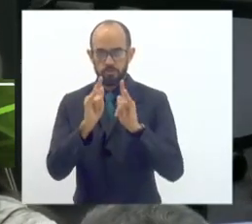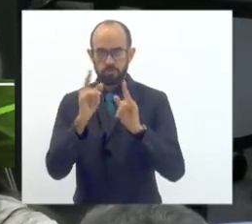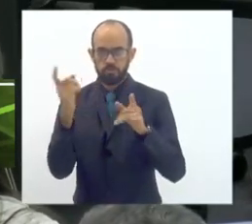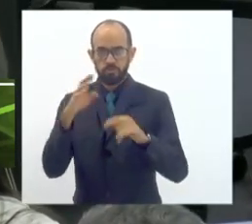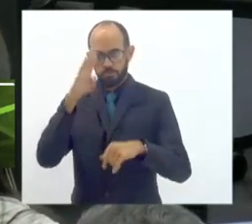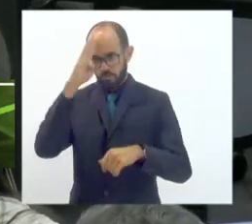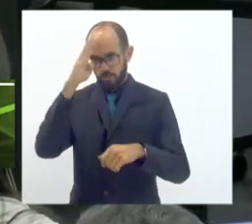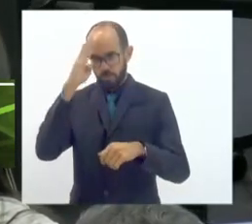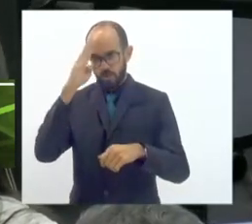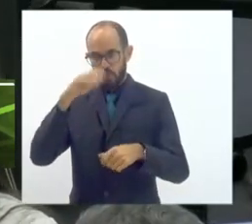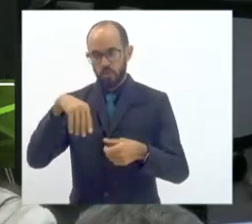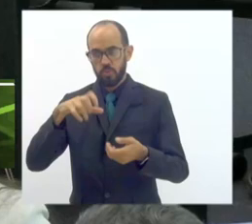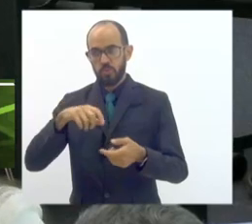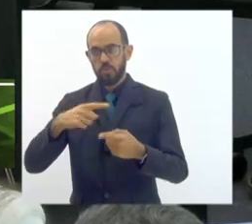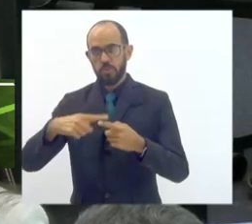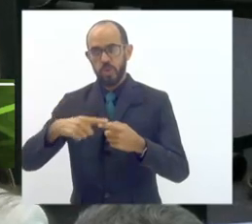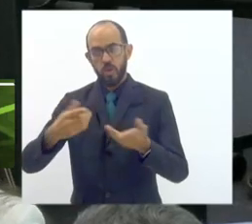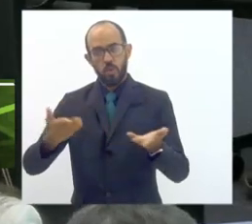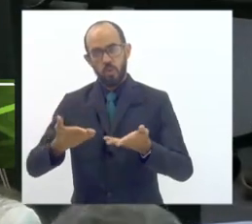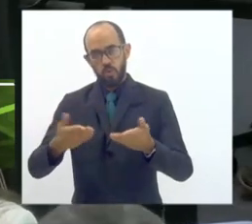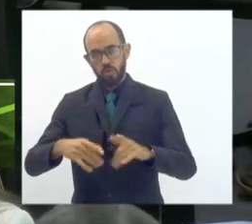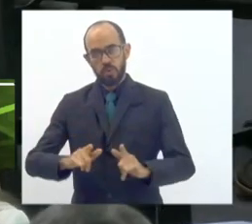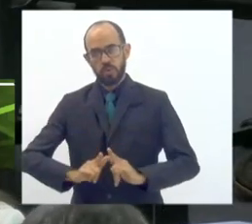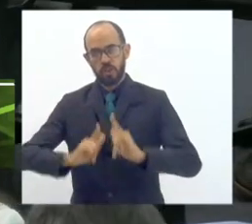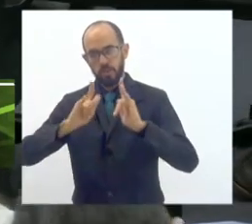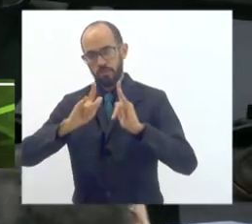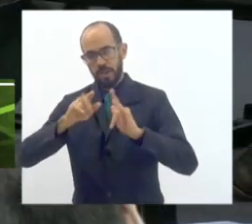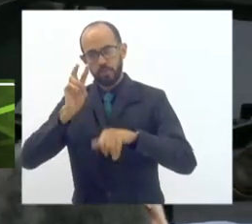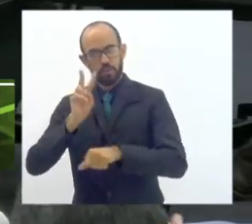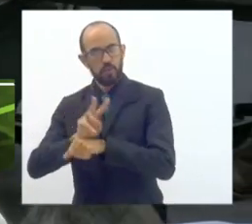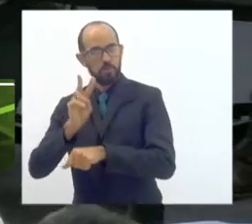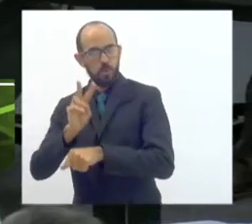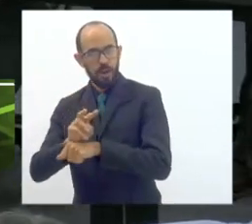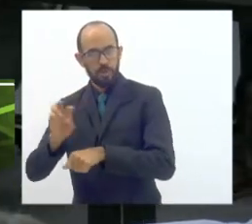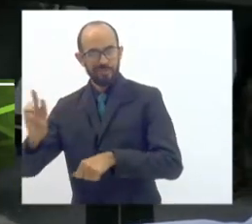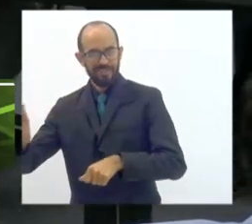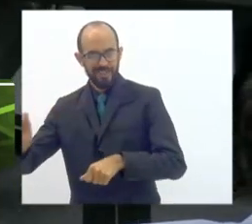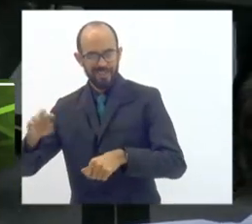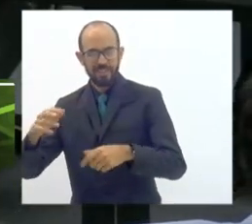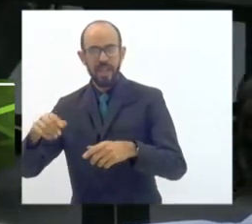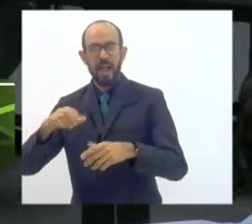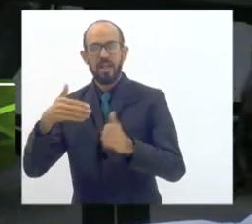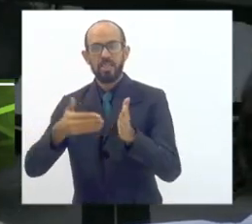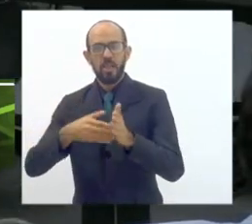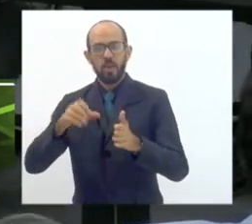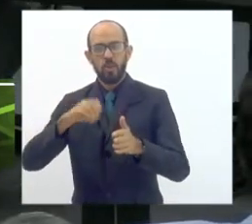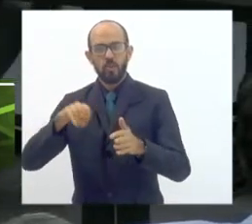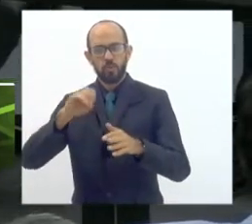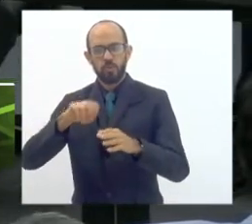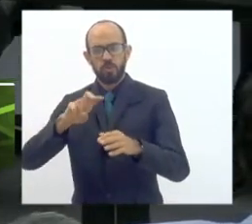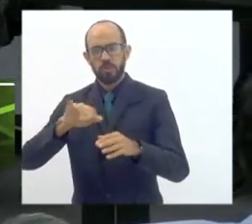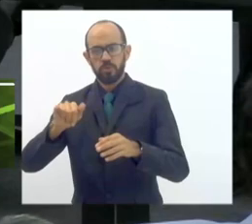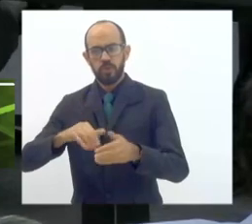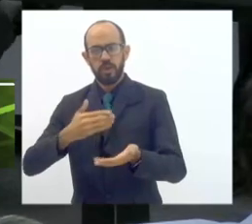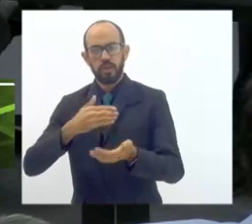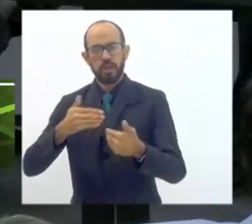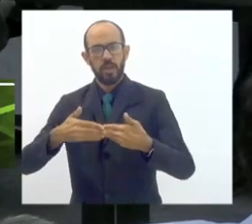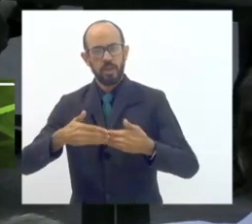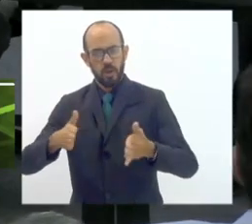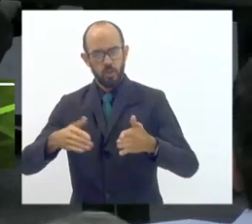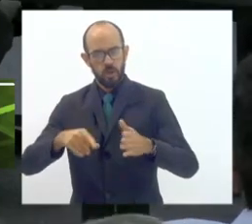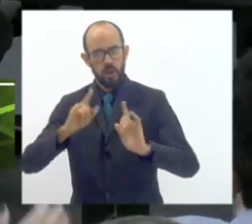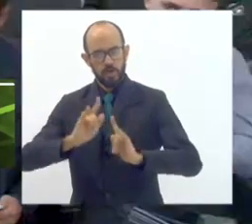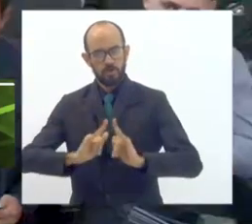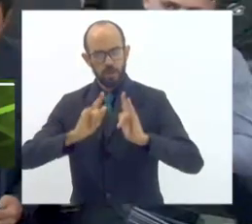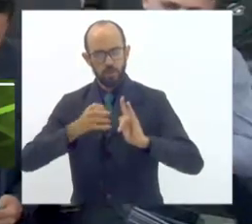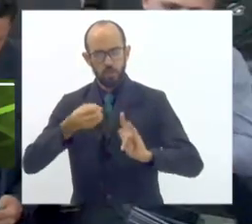está espalhado em 3 sedes provisórias, mas até outubro a gente vai estar inaugurando a sede do nosso consórcio. Muito